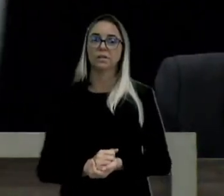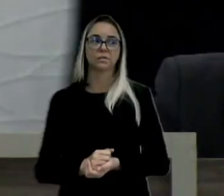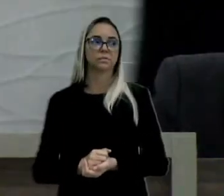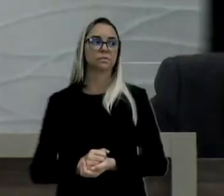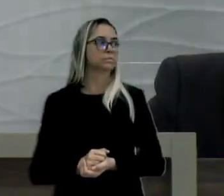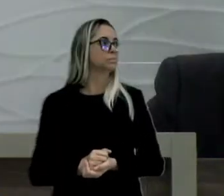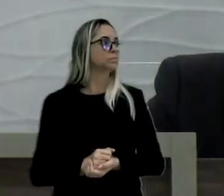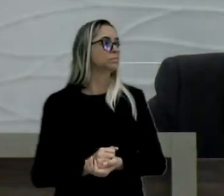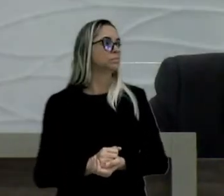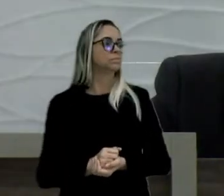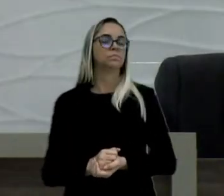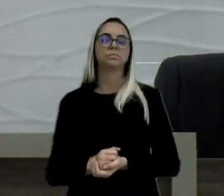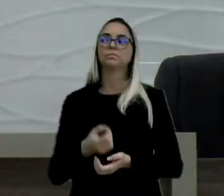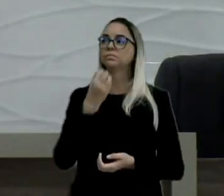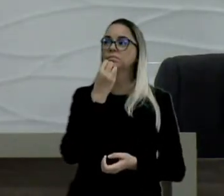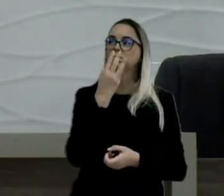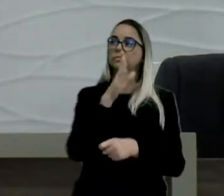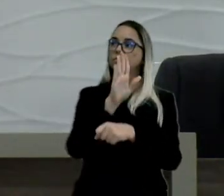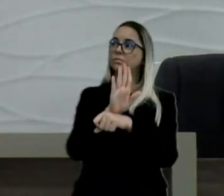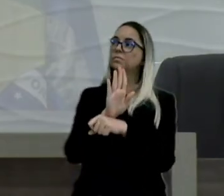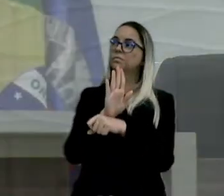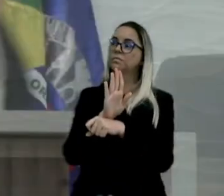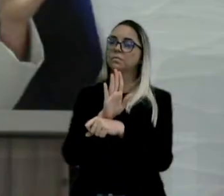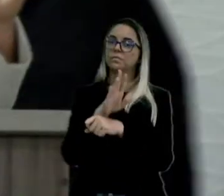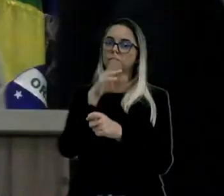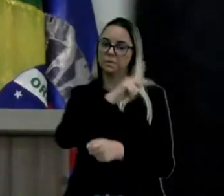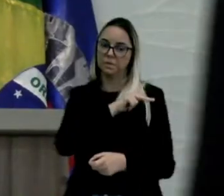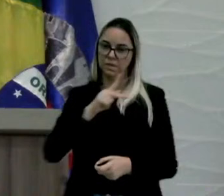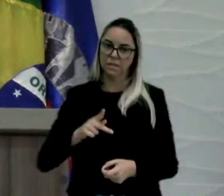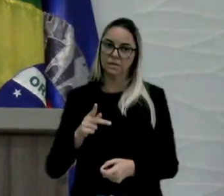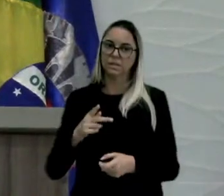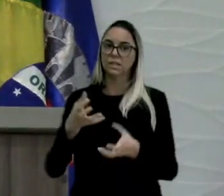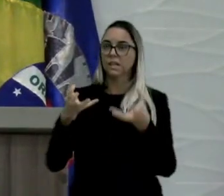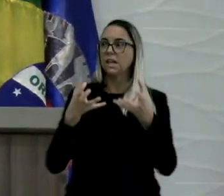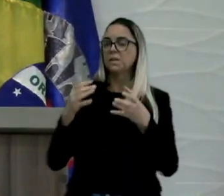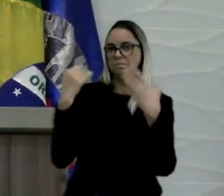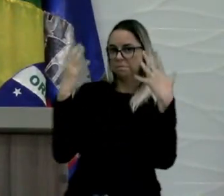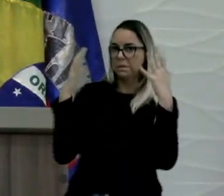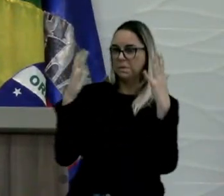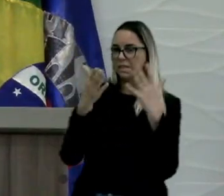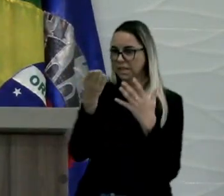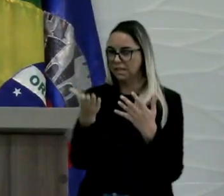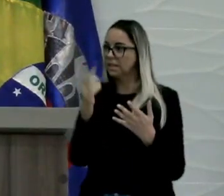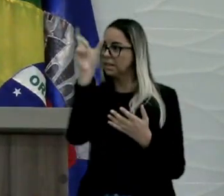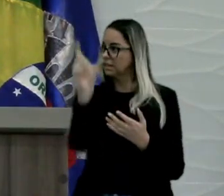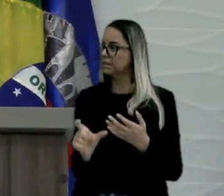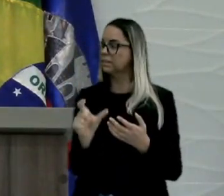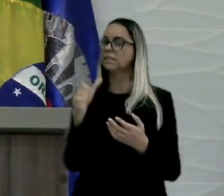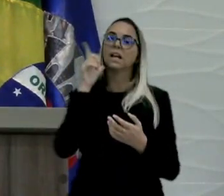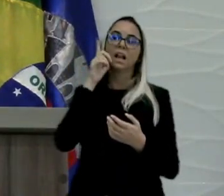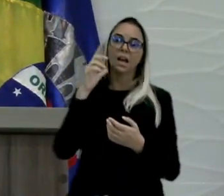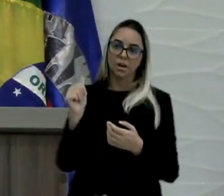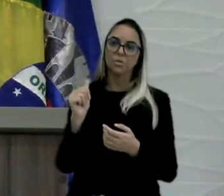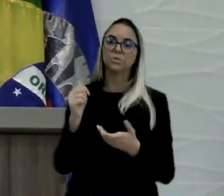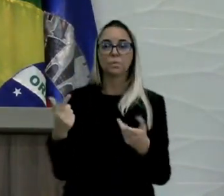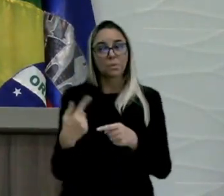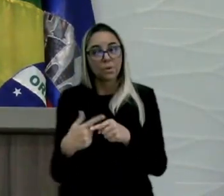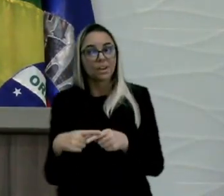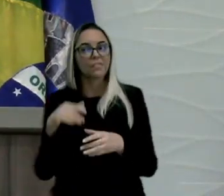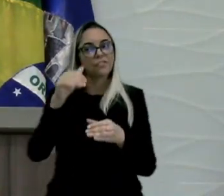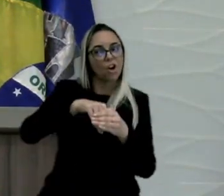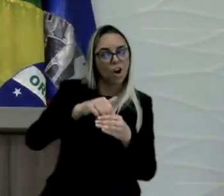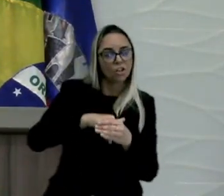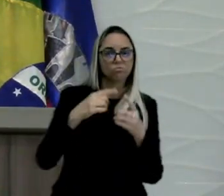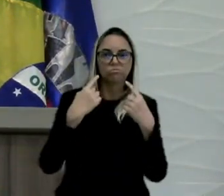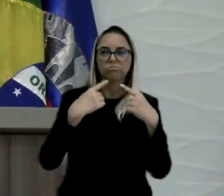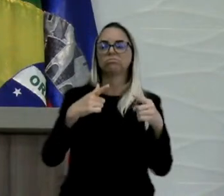Neide Boa tarde senhor presidente quero parabenizar aqui a vossa excelência Léo por ter colocado esse voto de repúdio